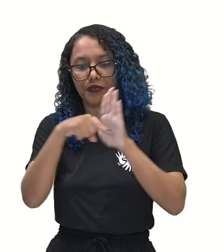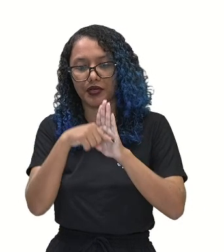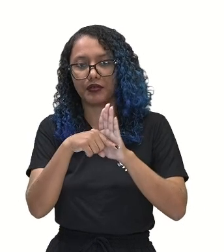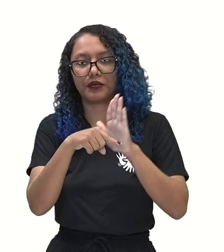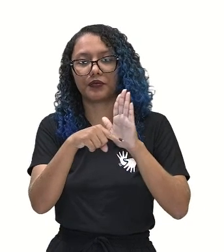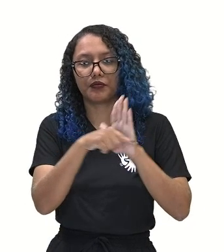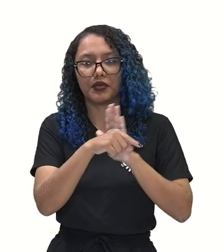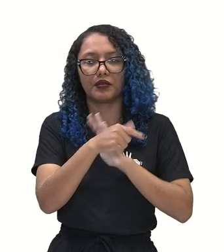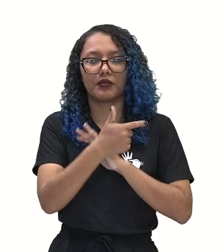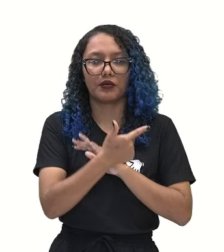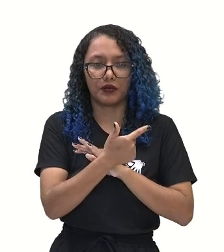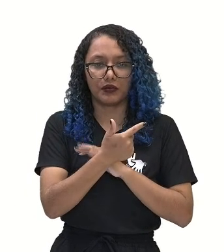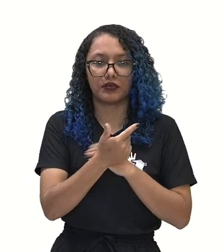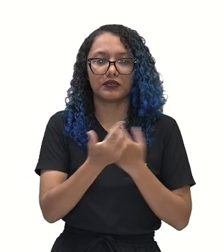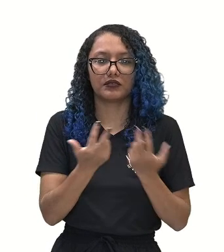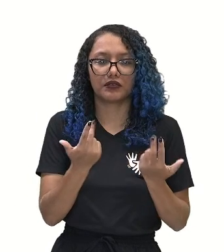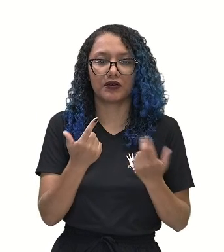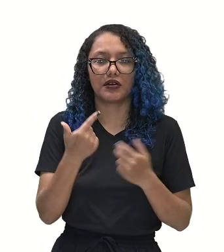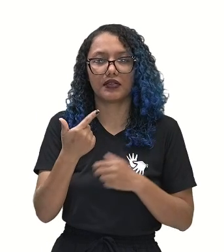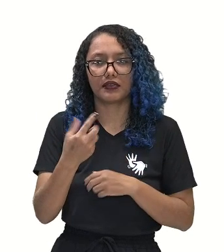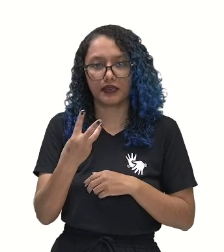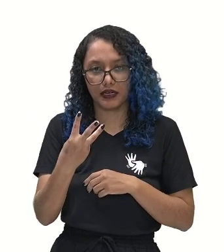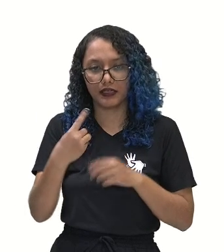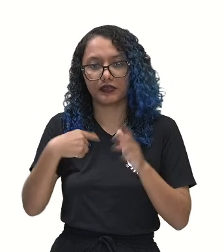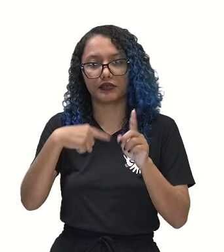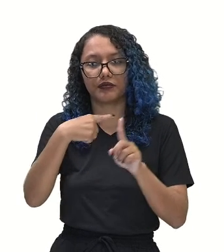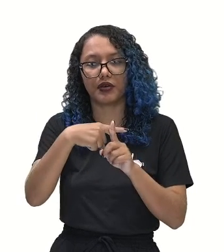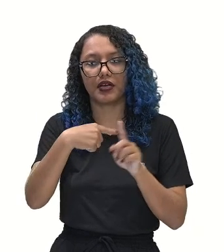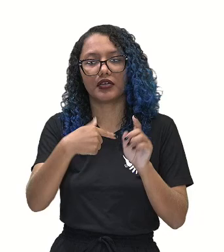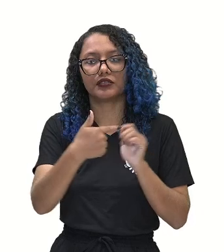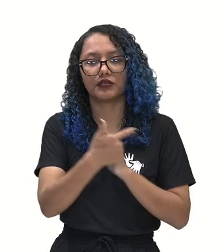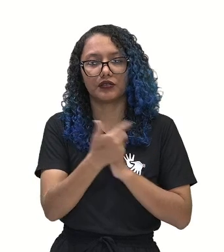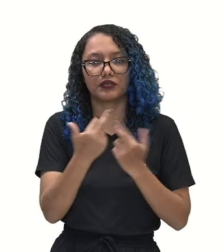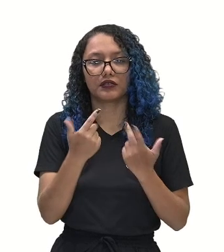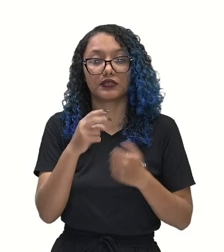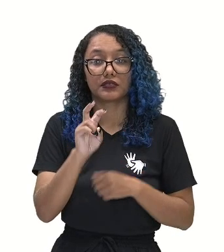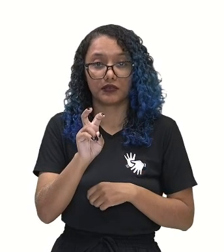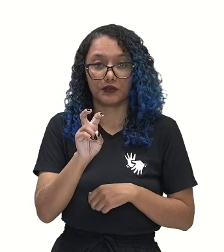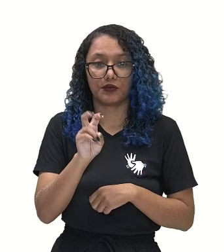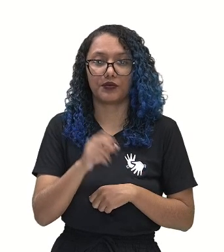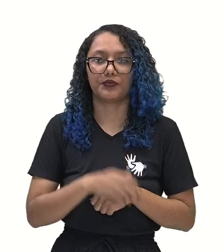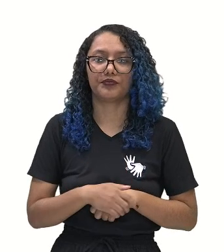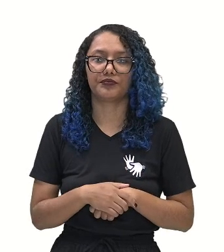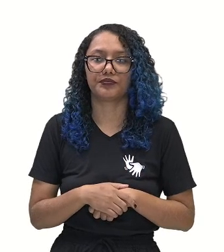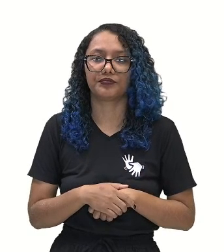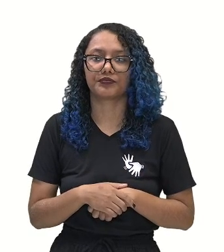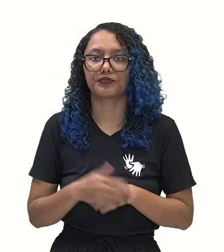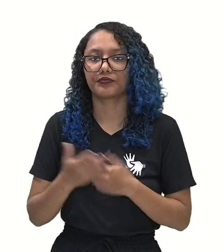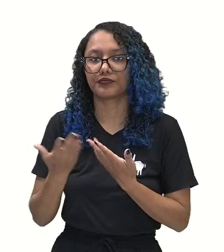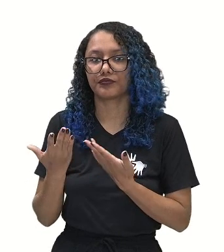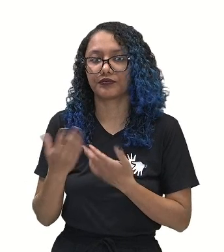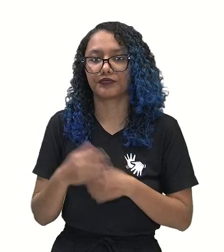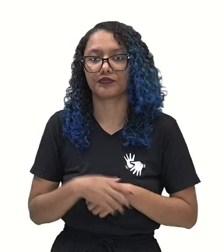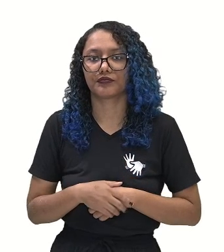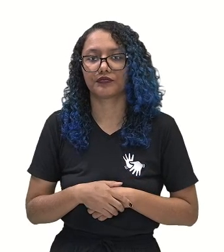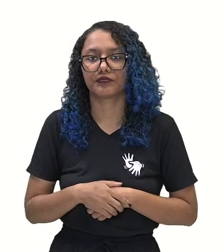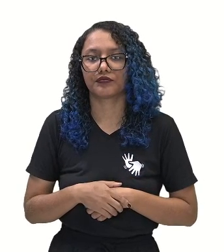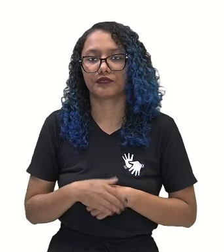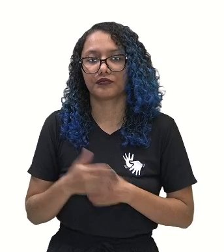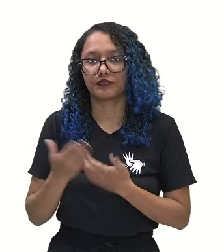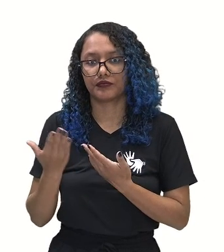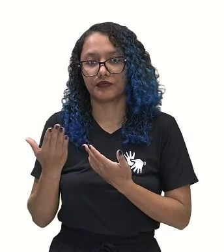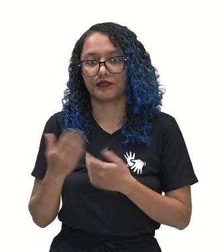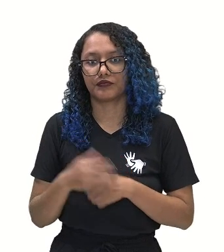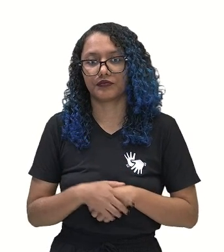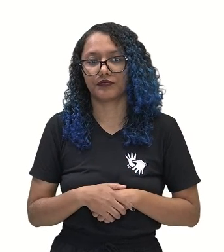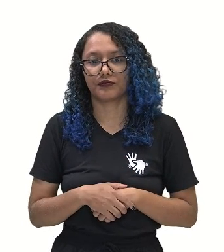é igual a 3 mais 2, cuja distância é igual a 5. Quer dizer, então, que essa distância aqui, ela